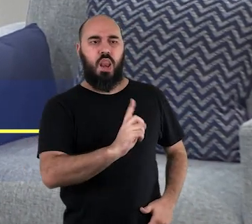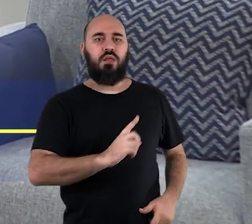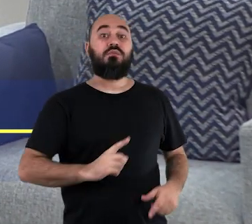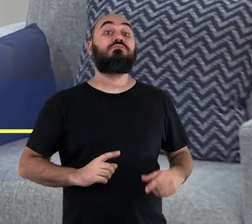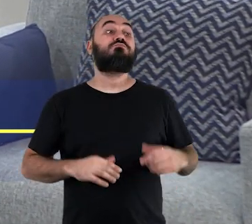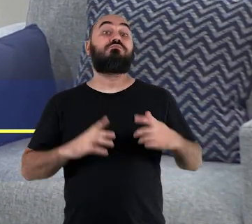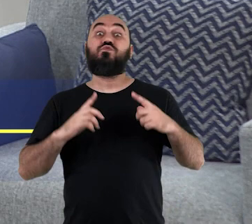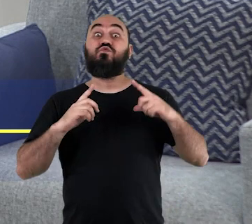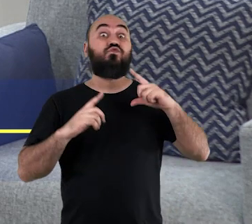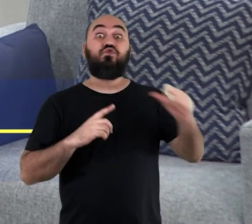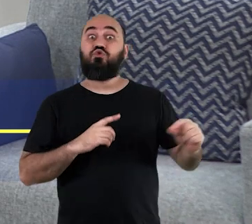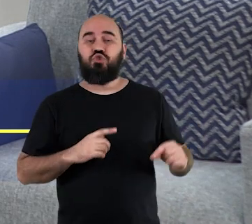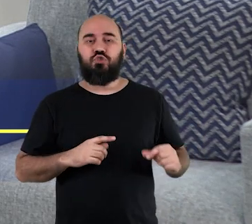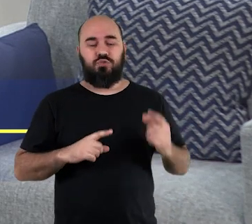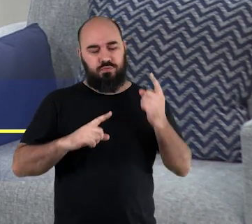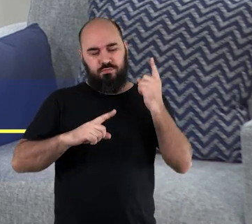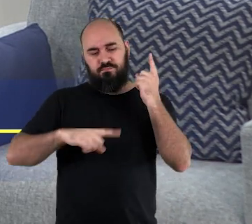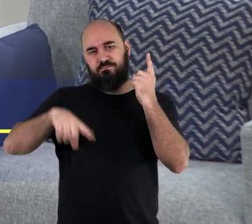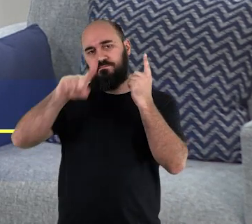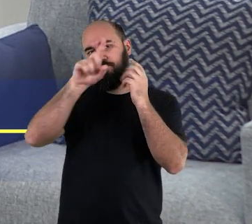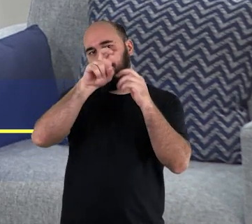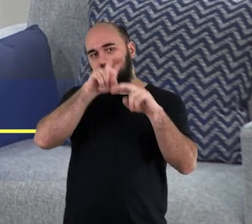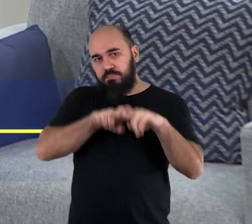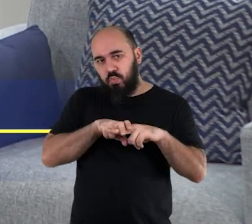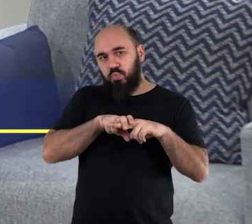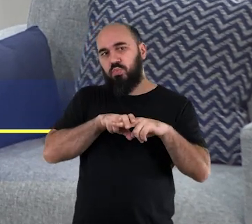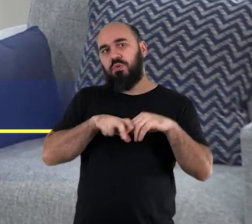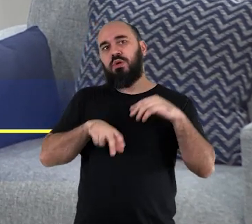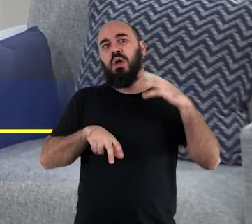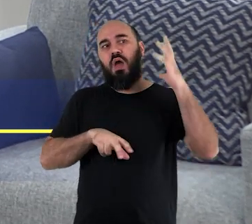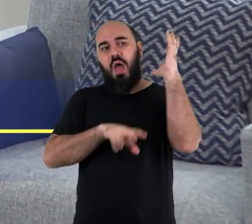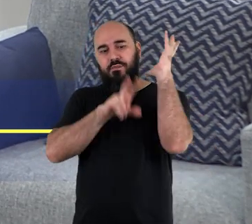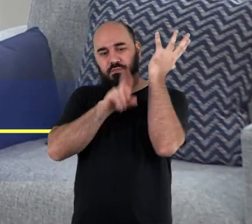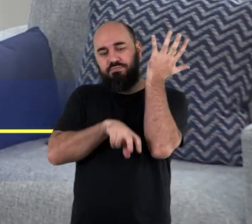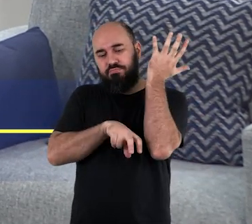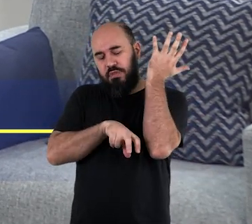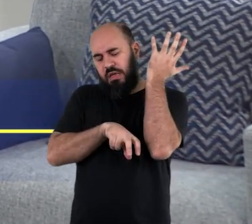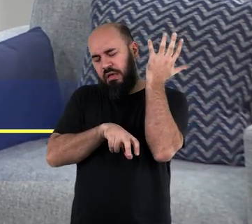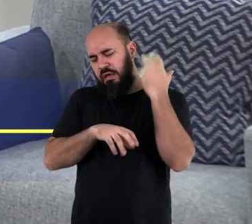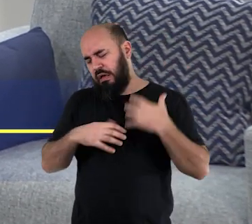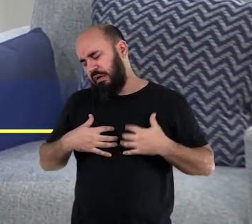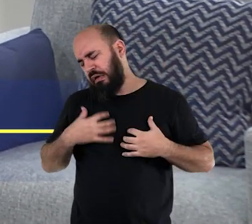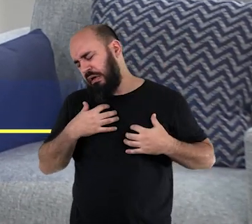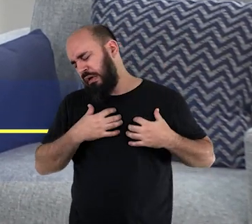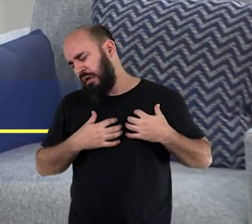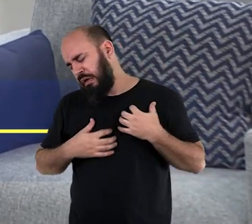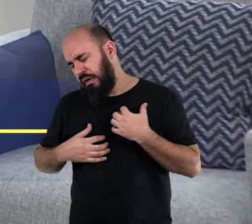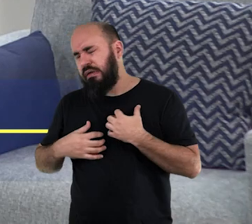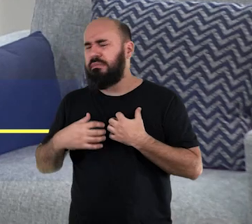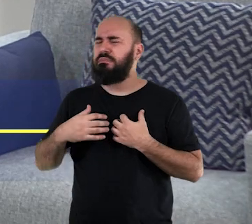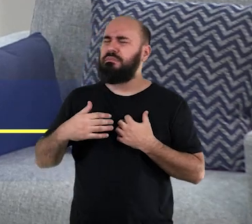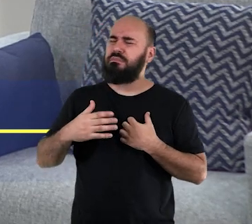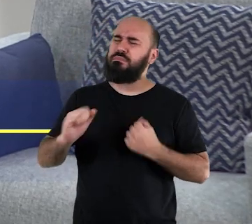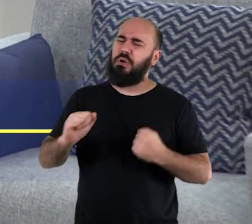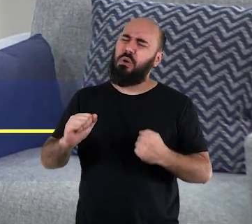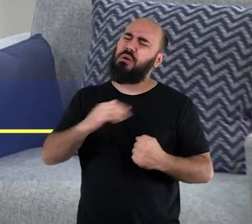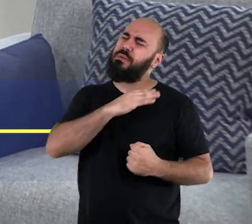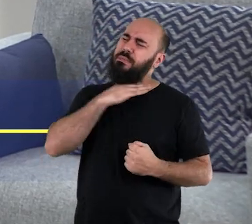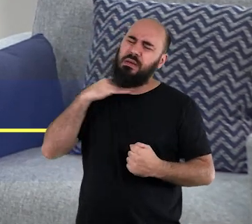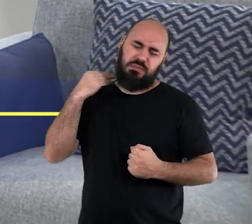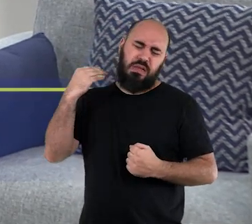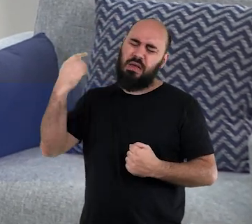árvore e ele disse: basta, Senhor, tira a minha vida. Elias